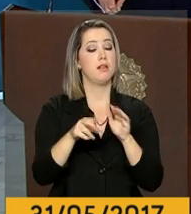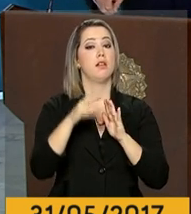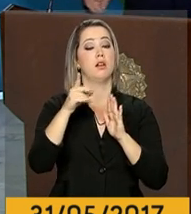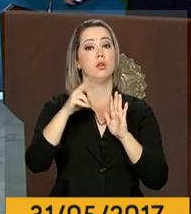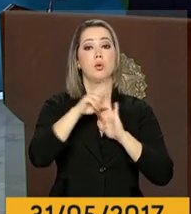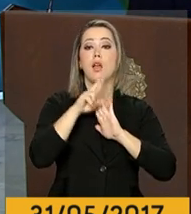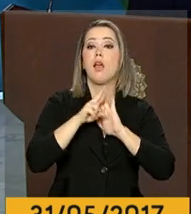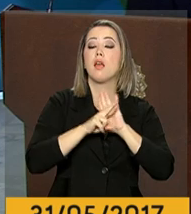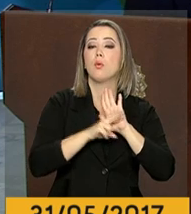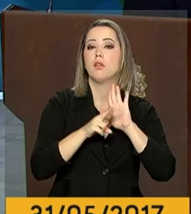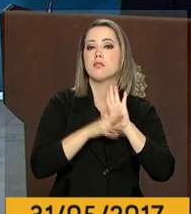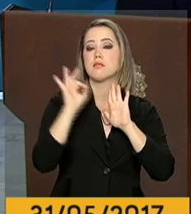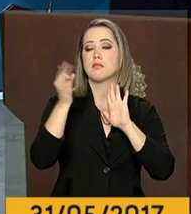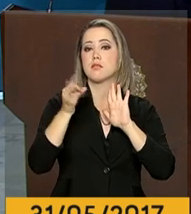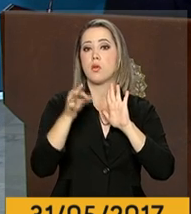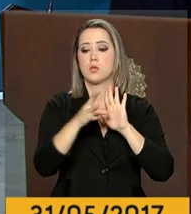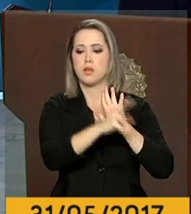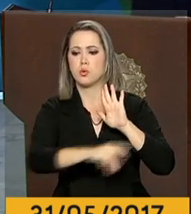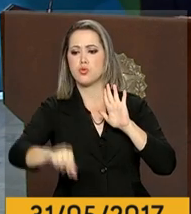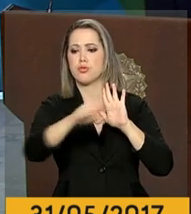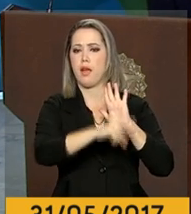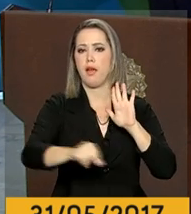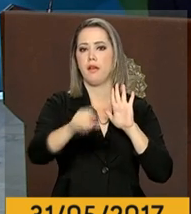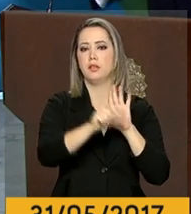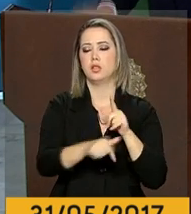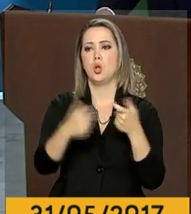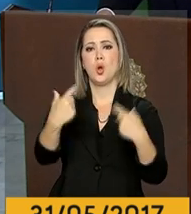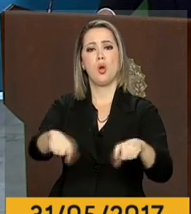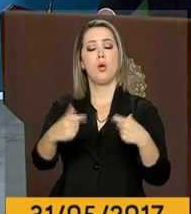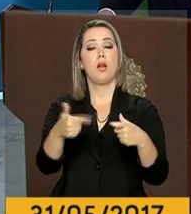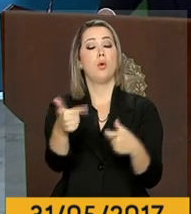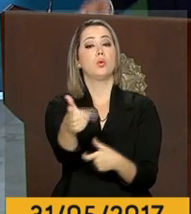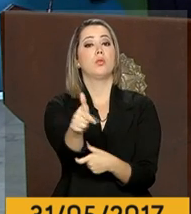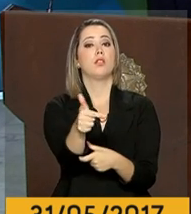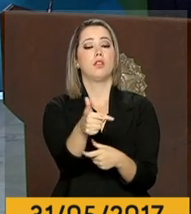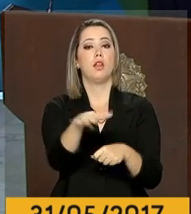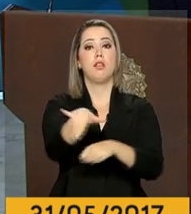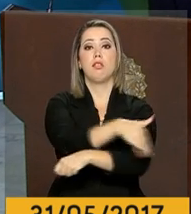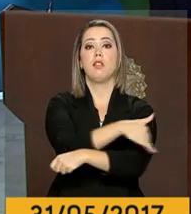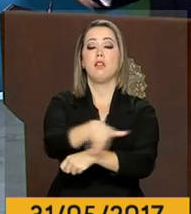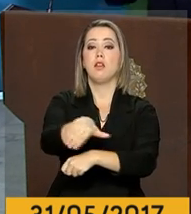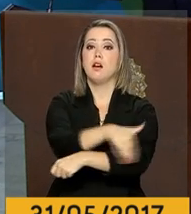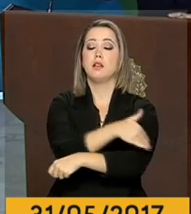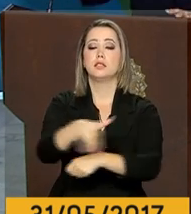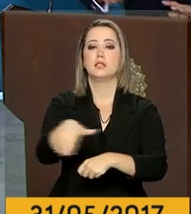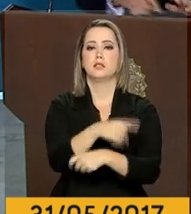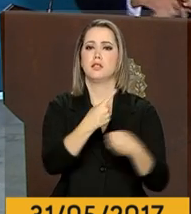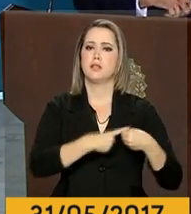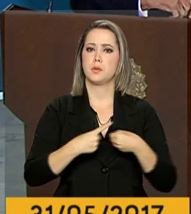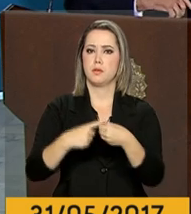cidades. Aqueles que não têm endereço nas cidades,